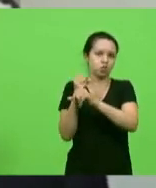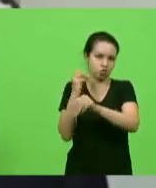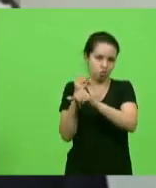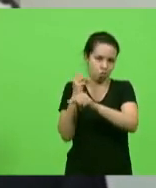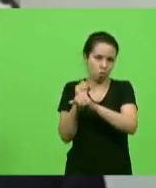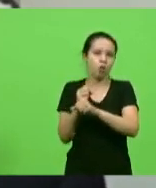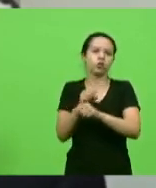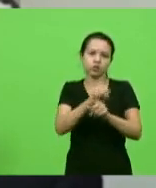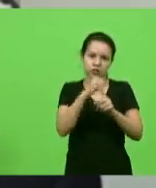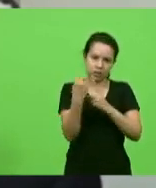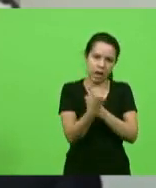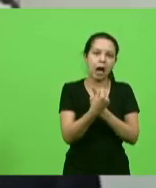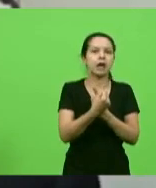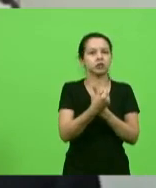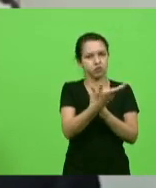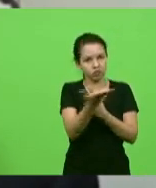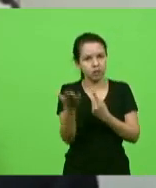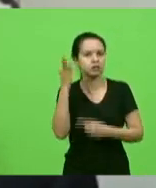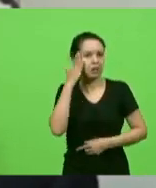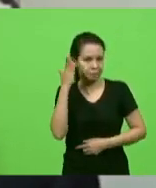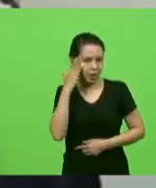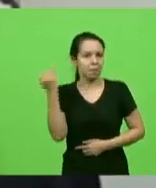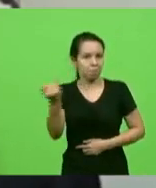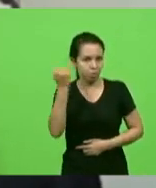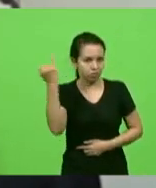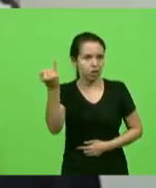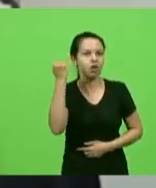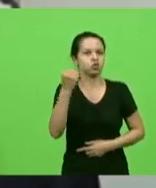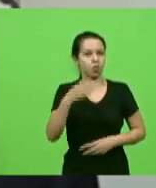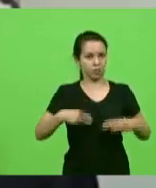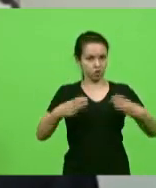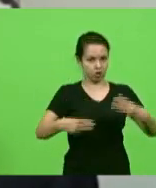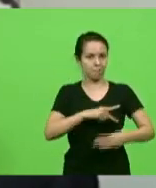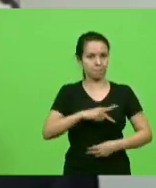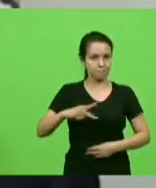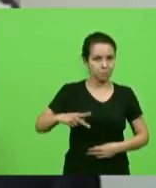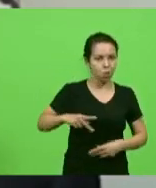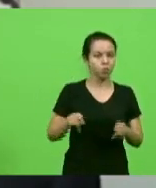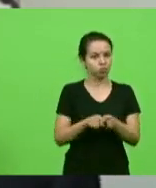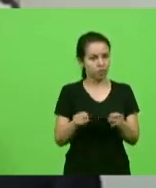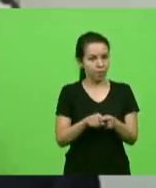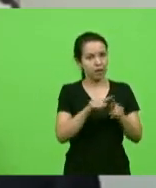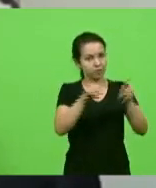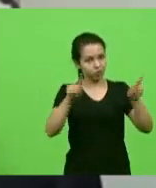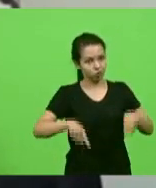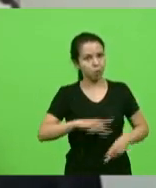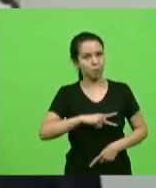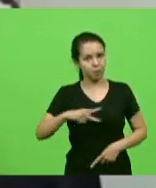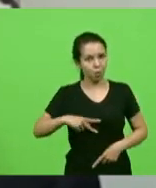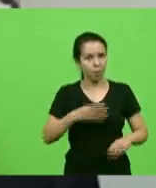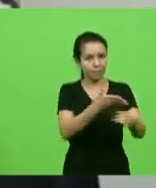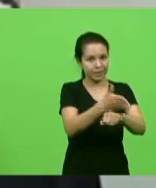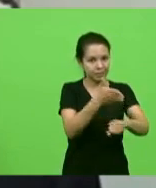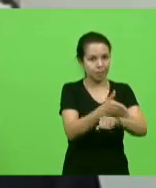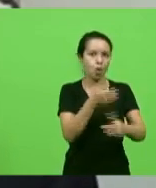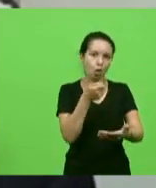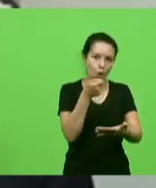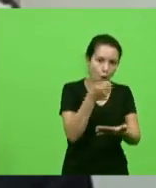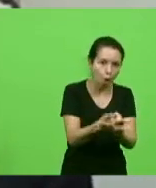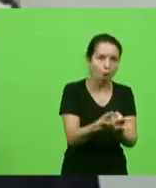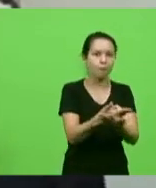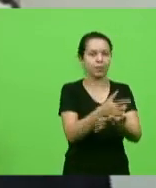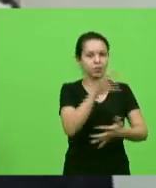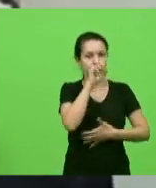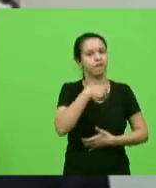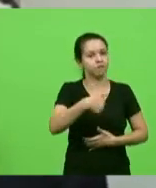é bom que a sociedade saiba disso pelo Ministério Público e os agentes públicos envolvidos no processo dos respiradores